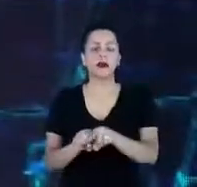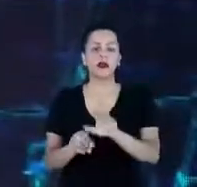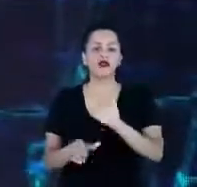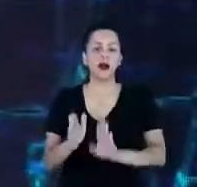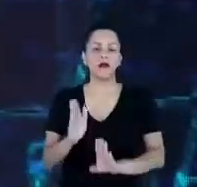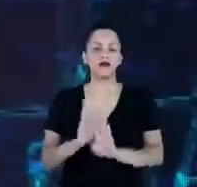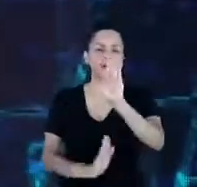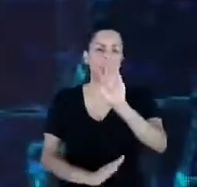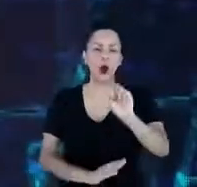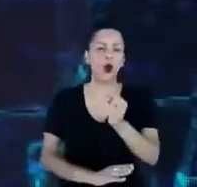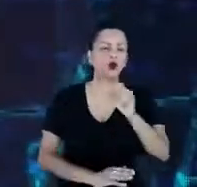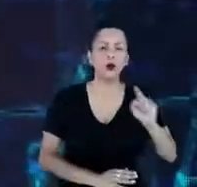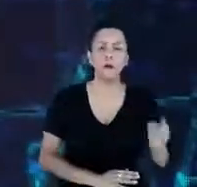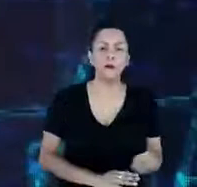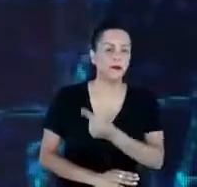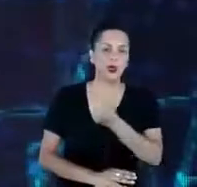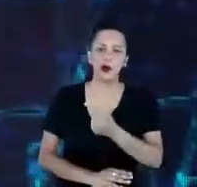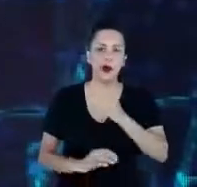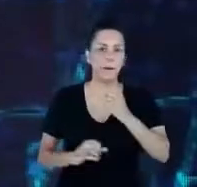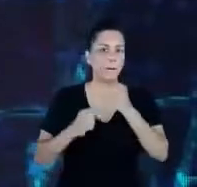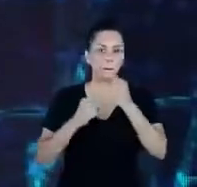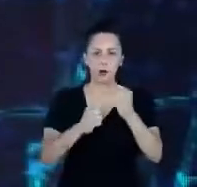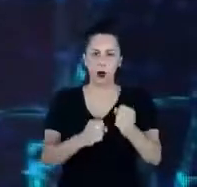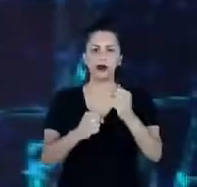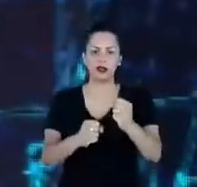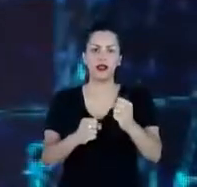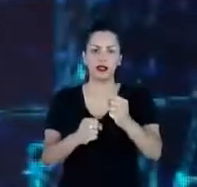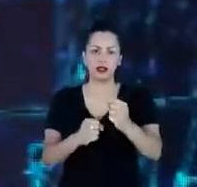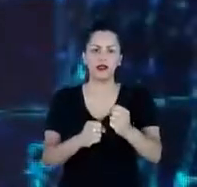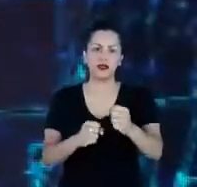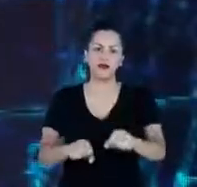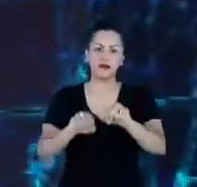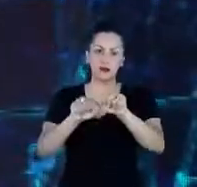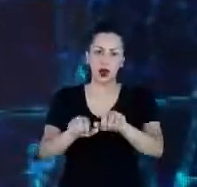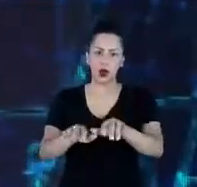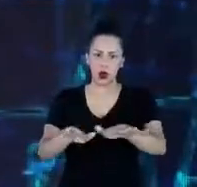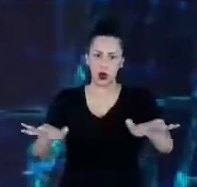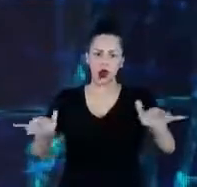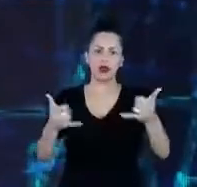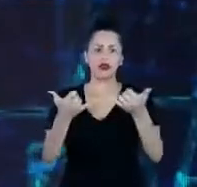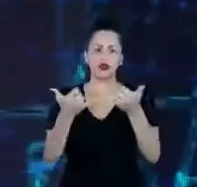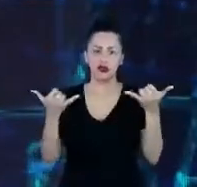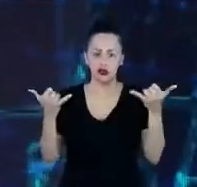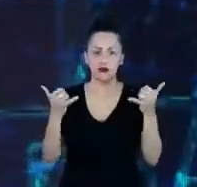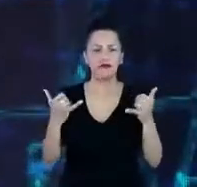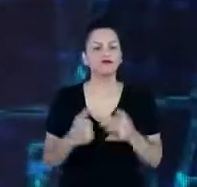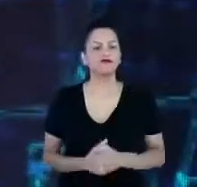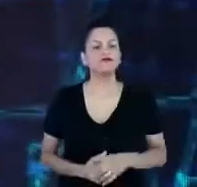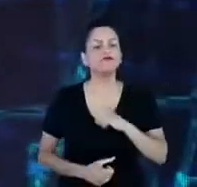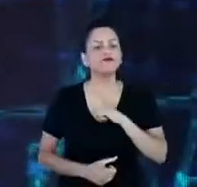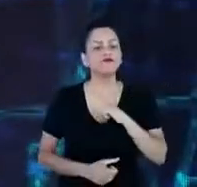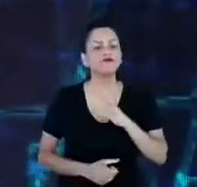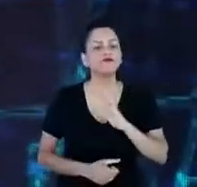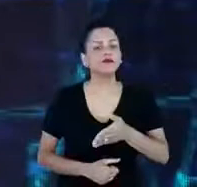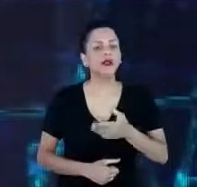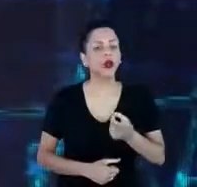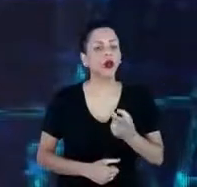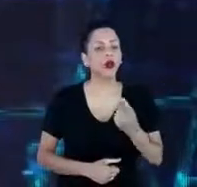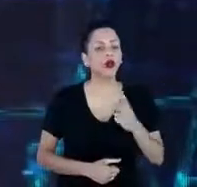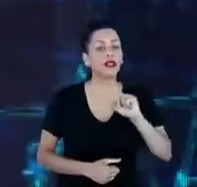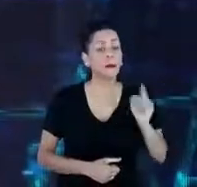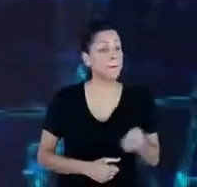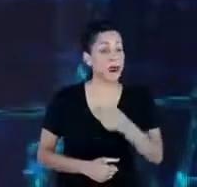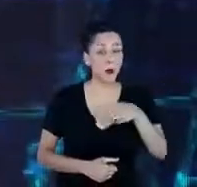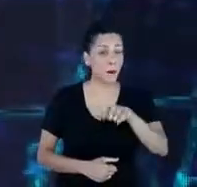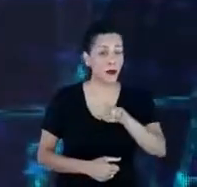mil metros de potência instalada de geração distribuída Então já vamos aí com quase 12 mil Mega de energia só é